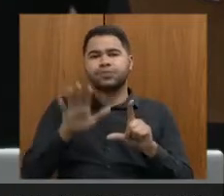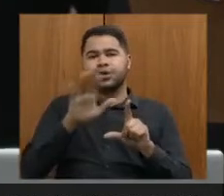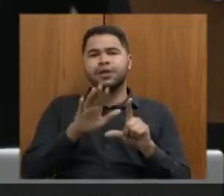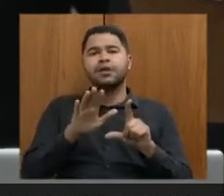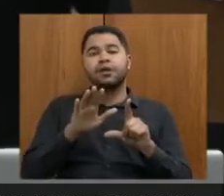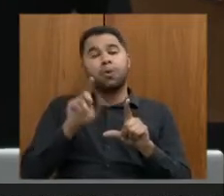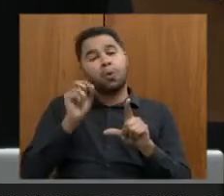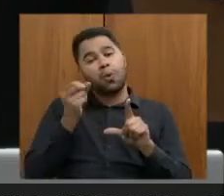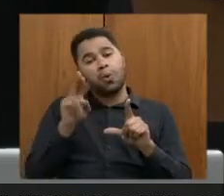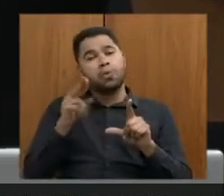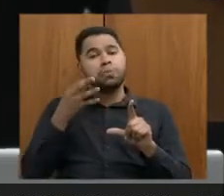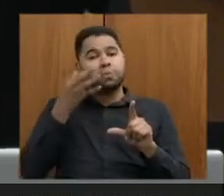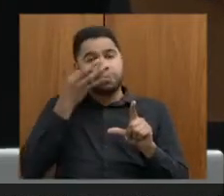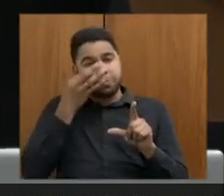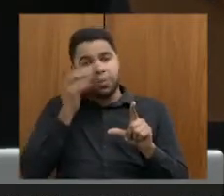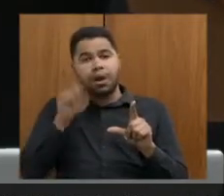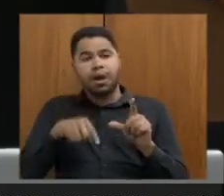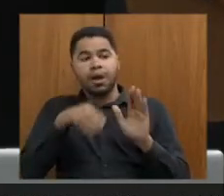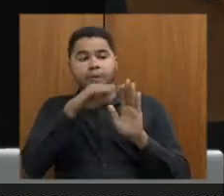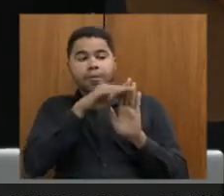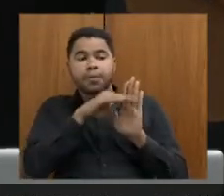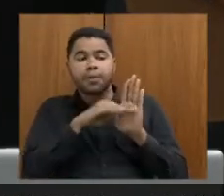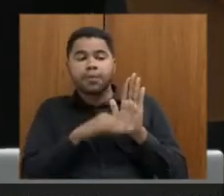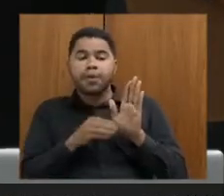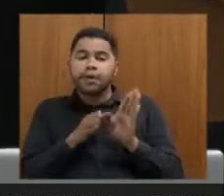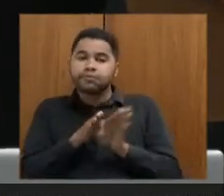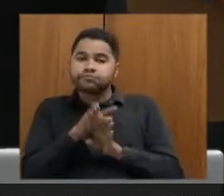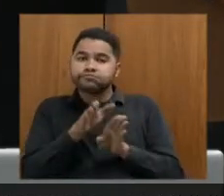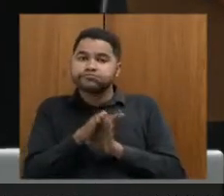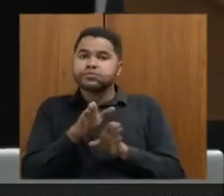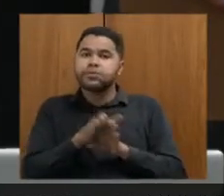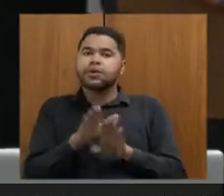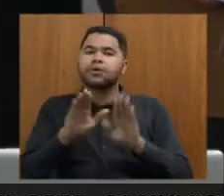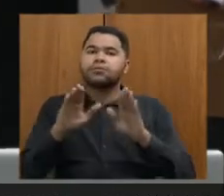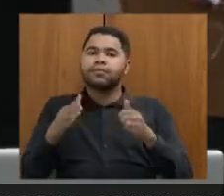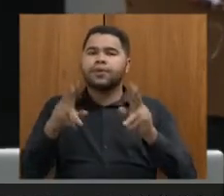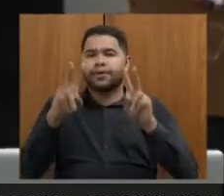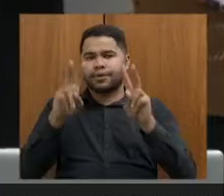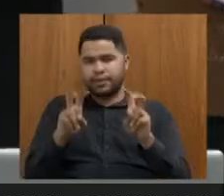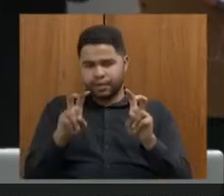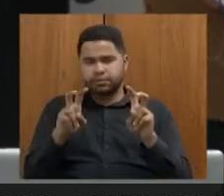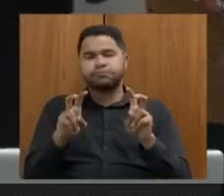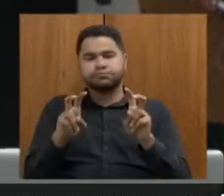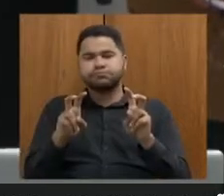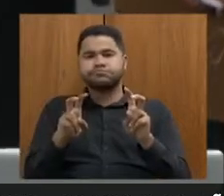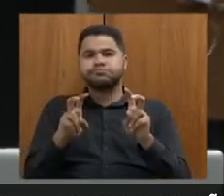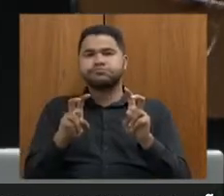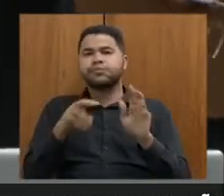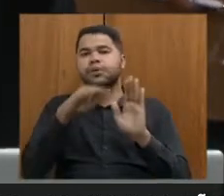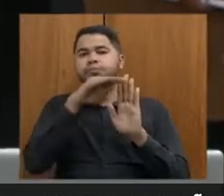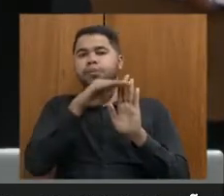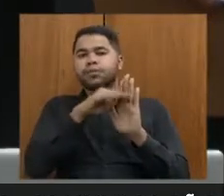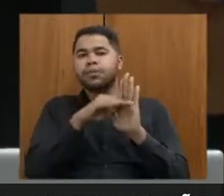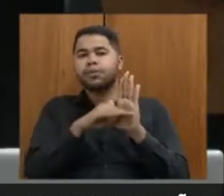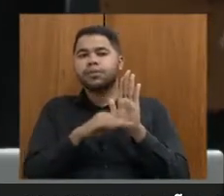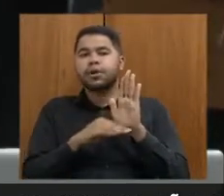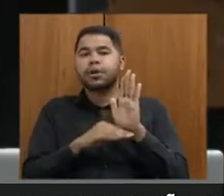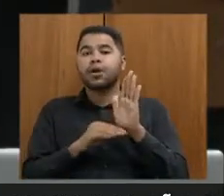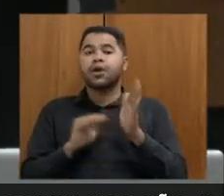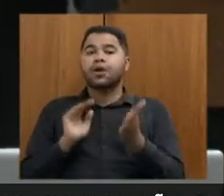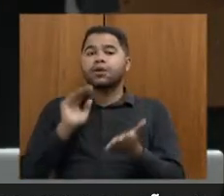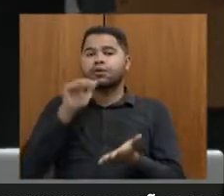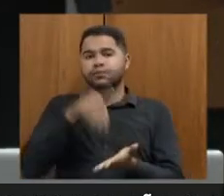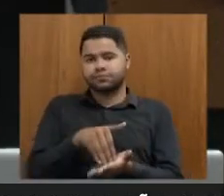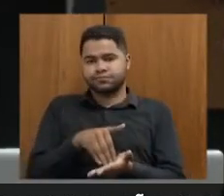pessoalmente requerimentos contendo recomendações referentes ao tema abordado que serão de liberadas ao